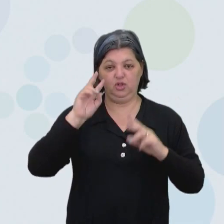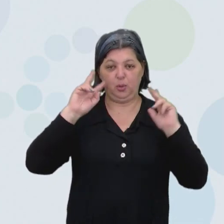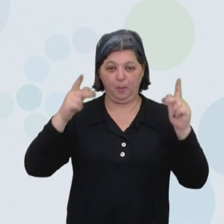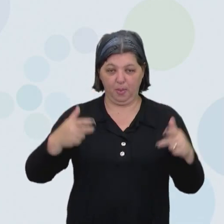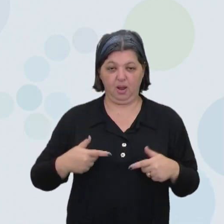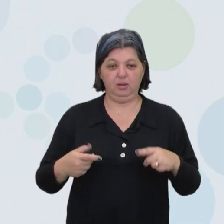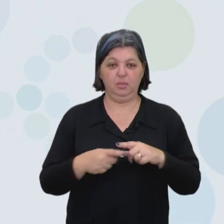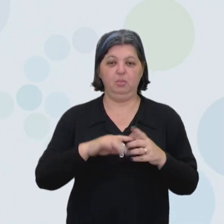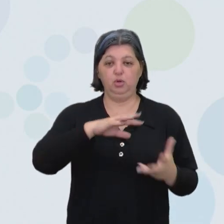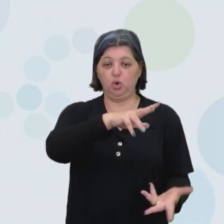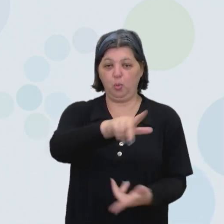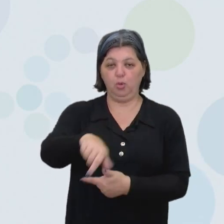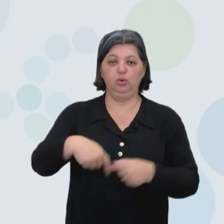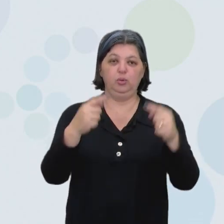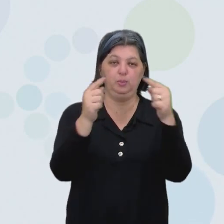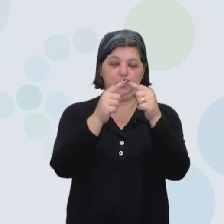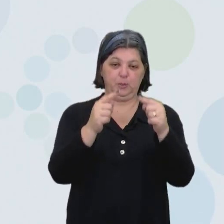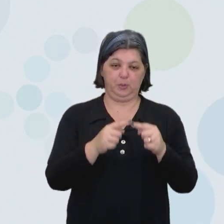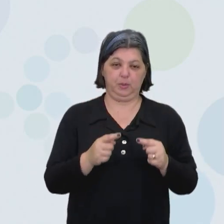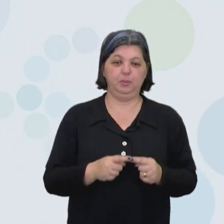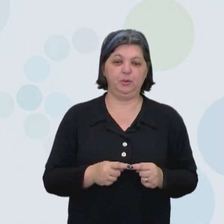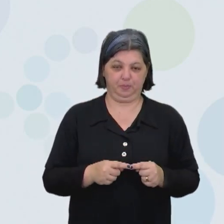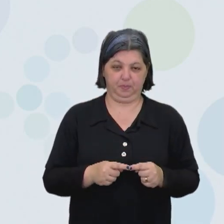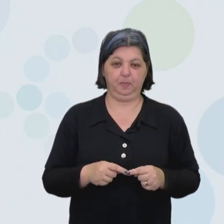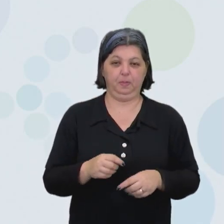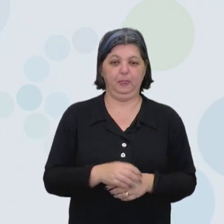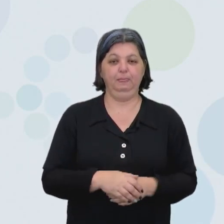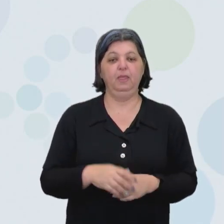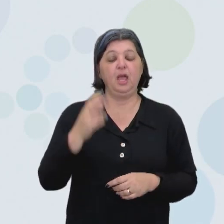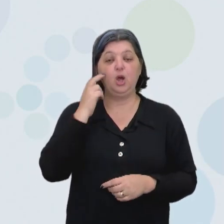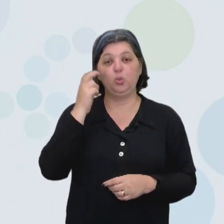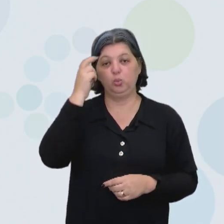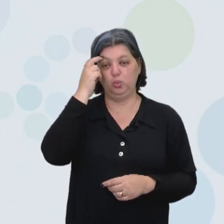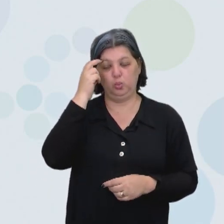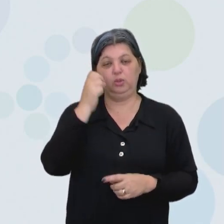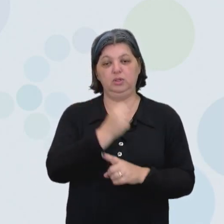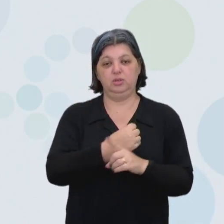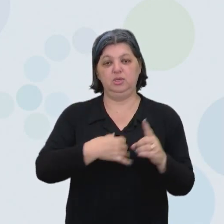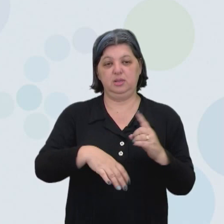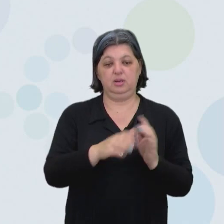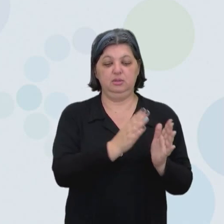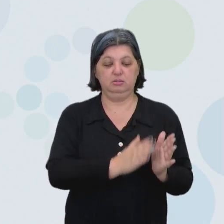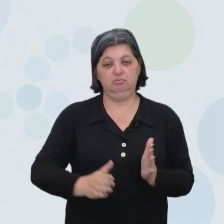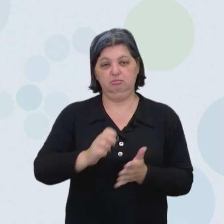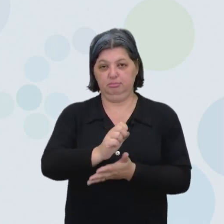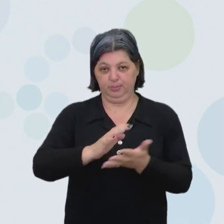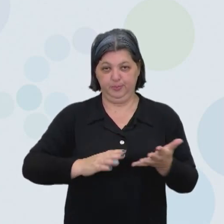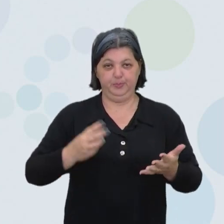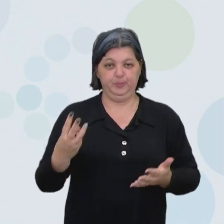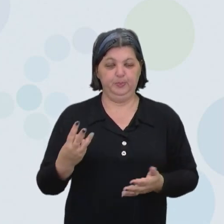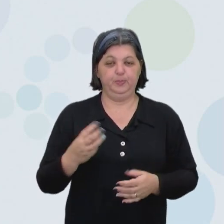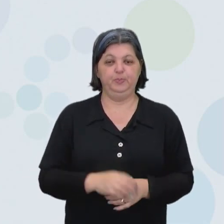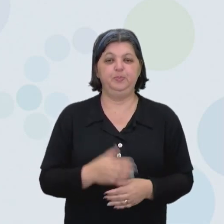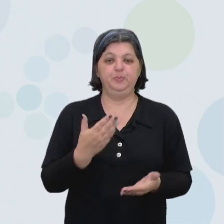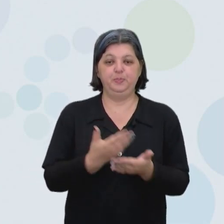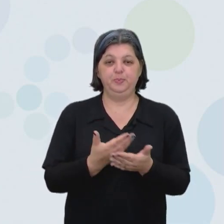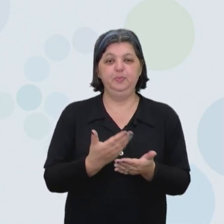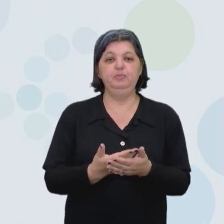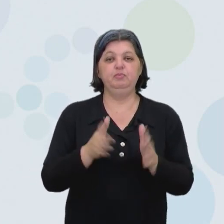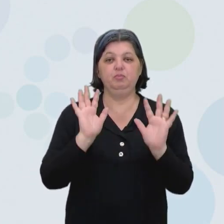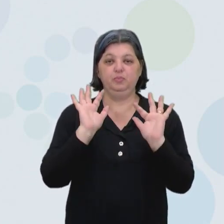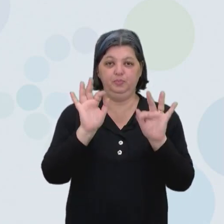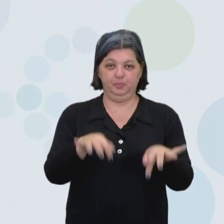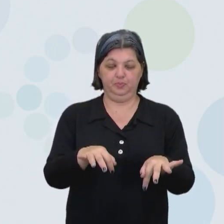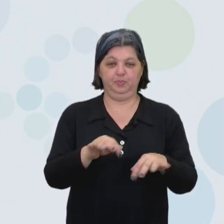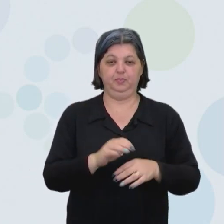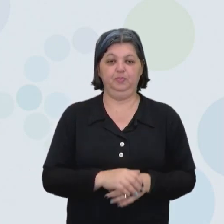está interligado, e o nosso componente, que é o cultura e sociedade, a gente está na atividade 3, e essa é a nossa aula de